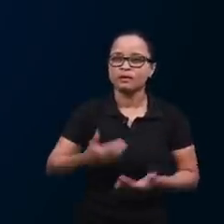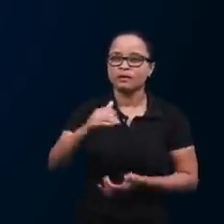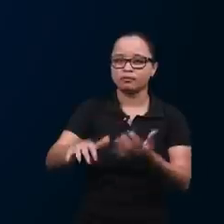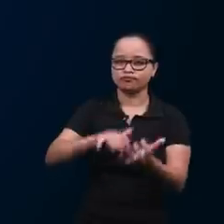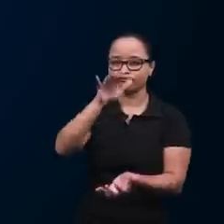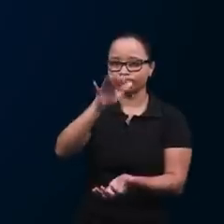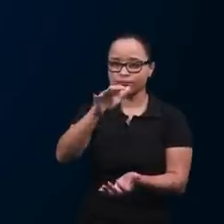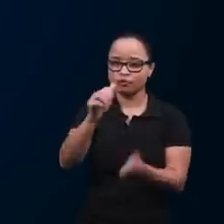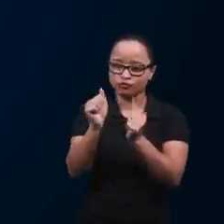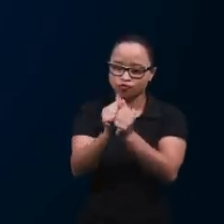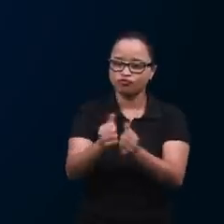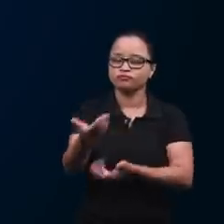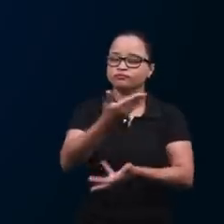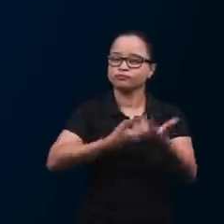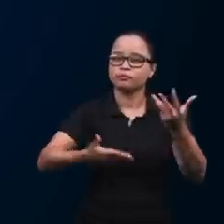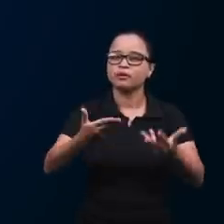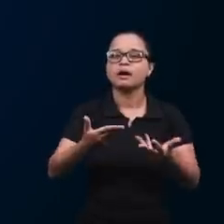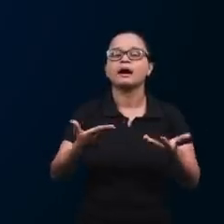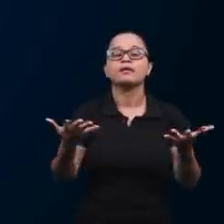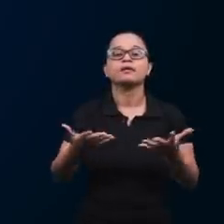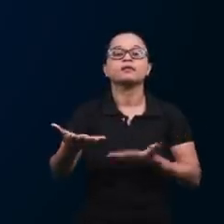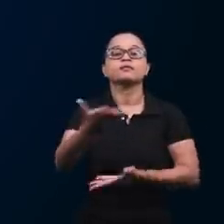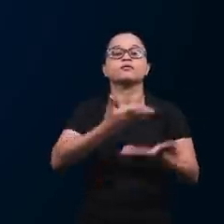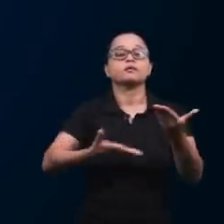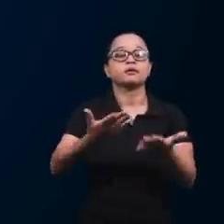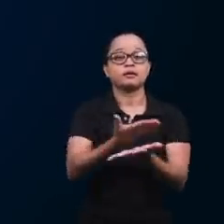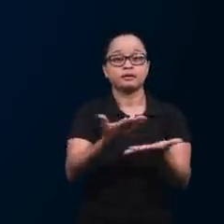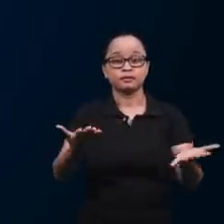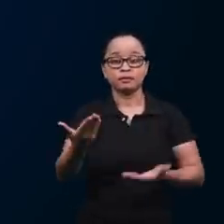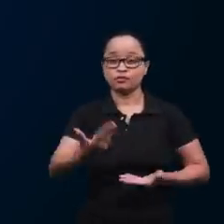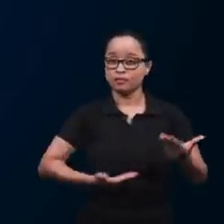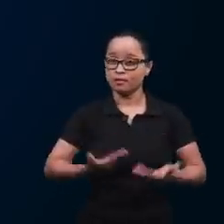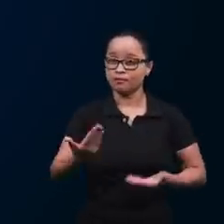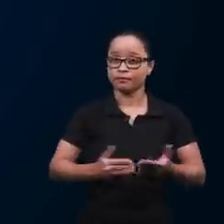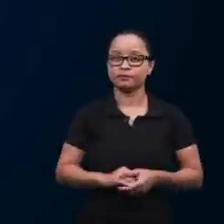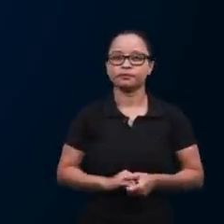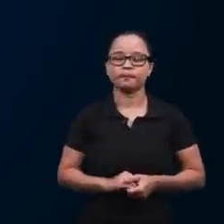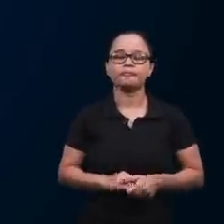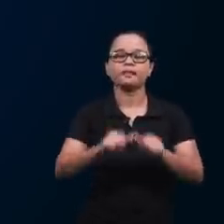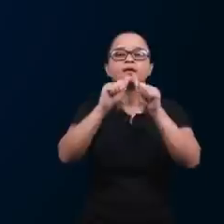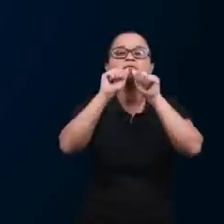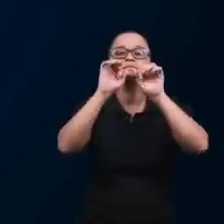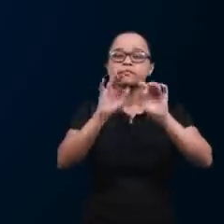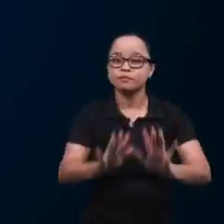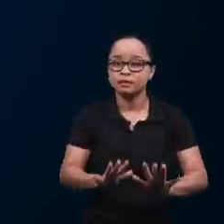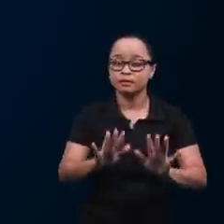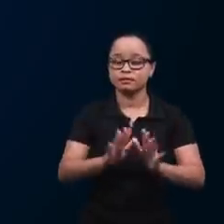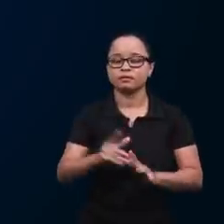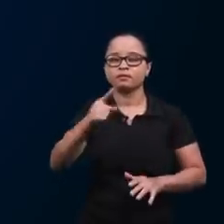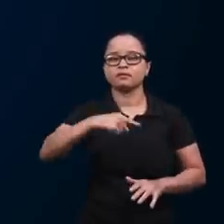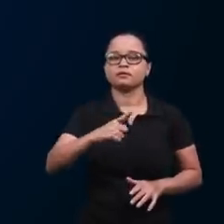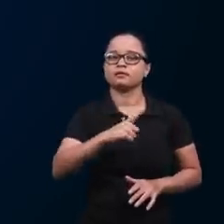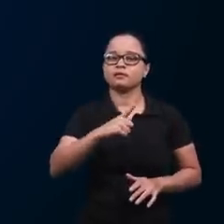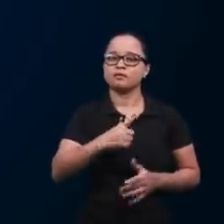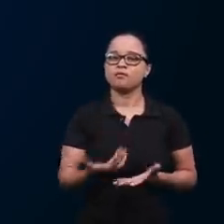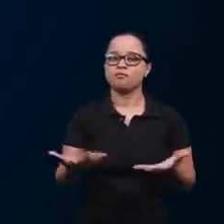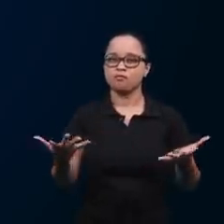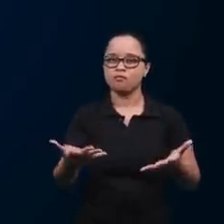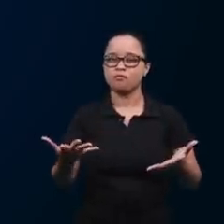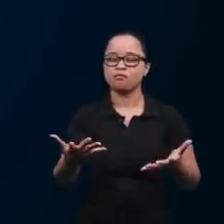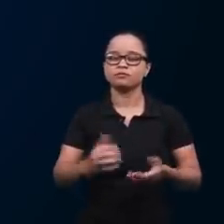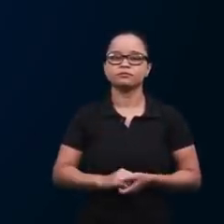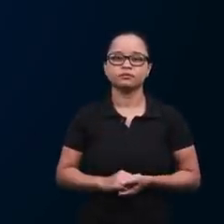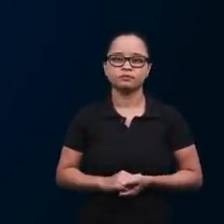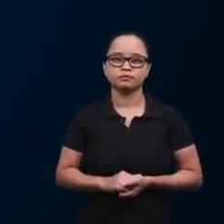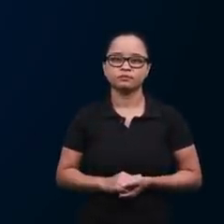desta transmissão nós queremos compartilhar com os irmãos as muitas bençãos que nós temos recebido